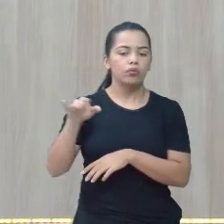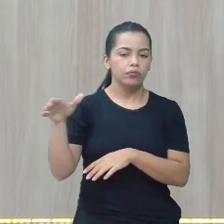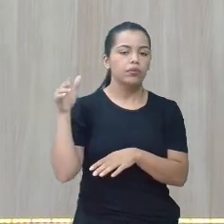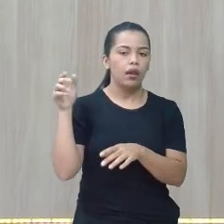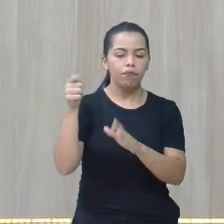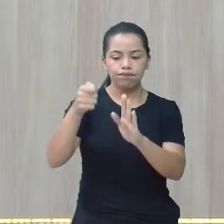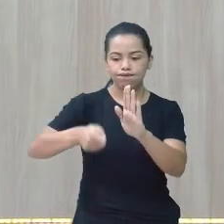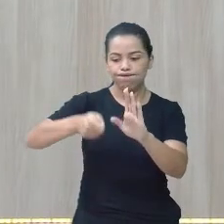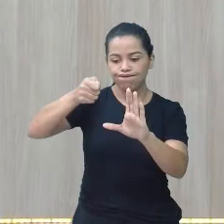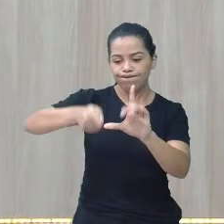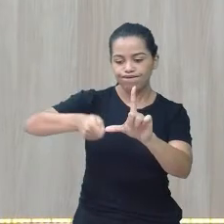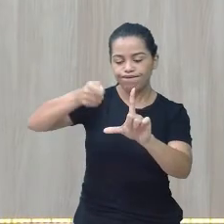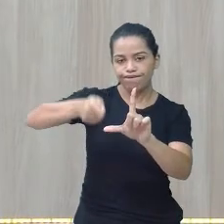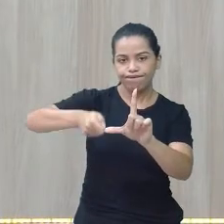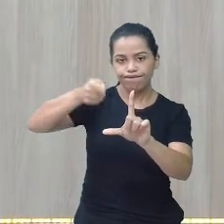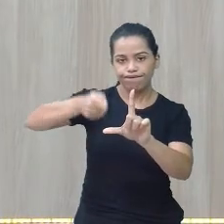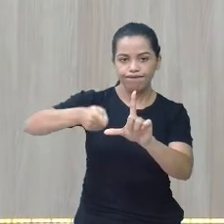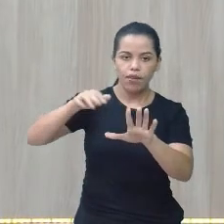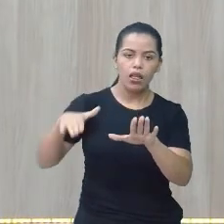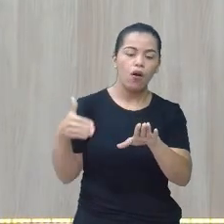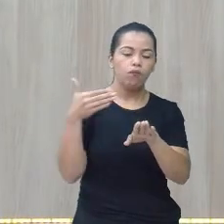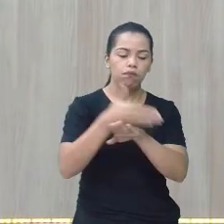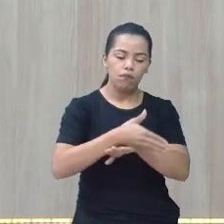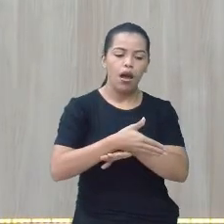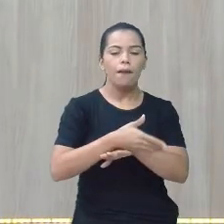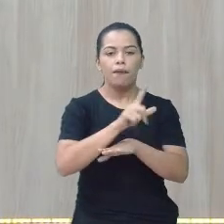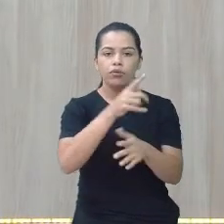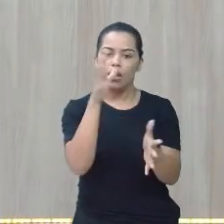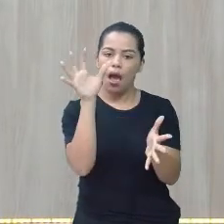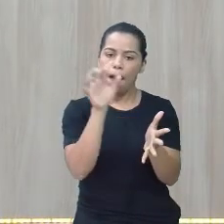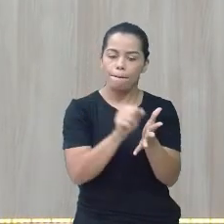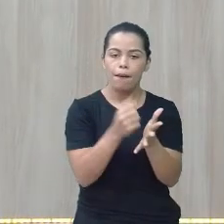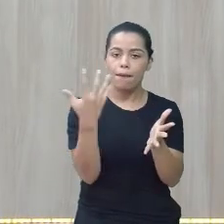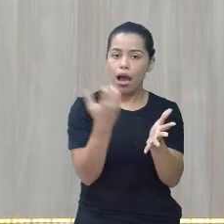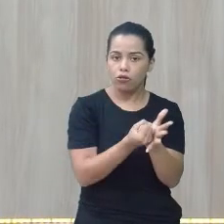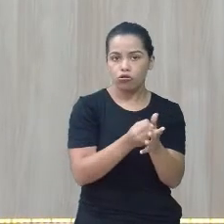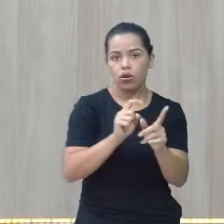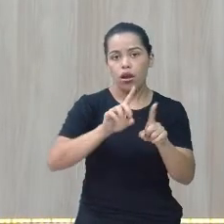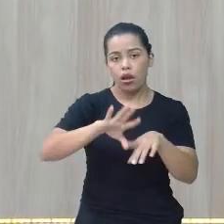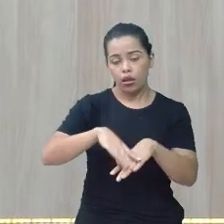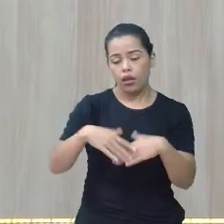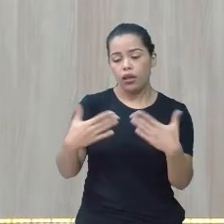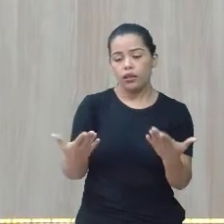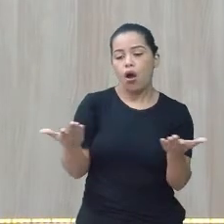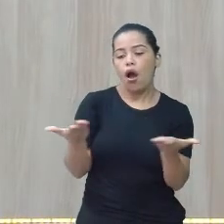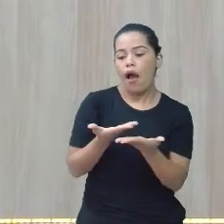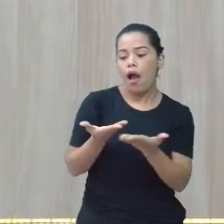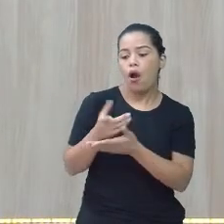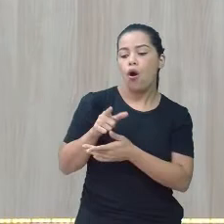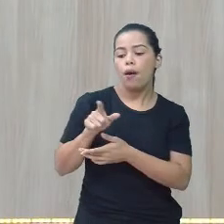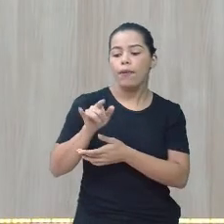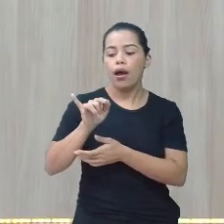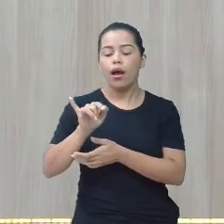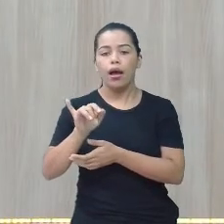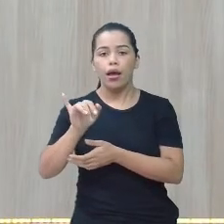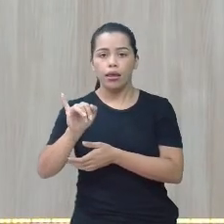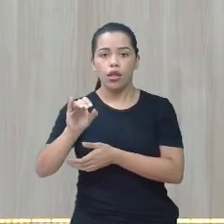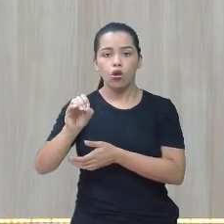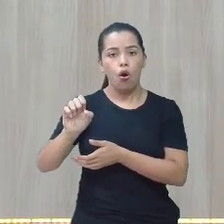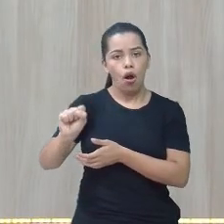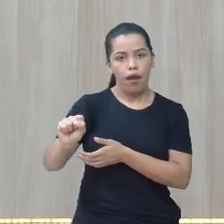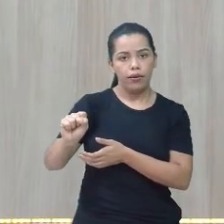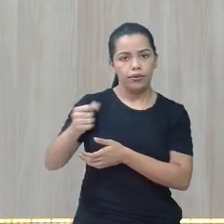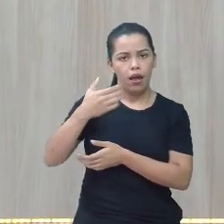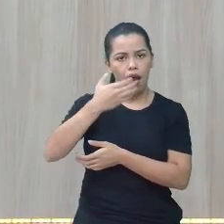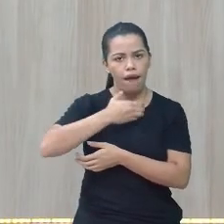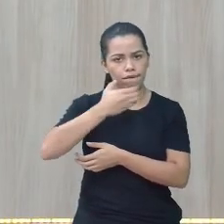você baixar o aplicativo. O próximo QR Code é para quem usa o iOS, tá bom? O iPhone, né? Então, você aponta para lá que